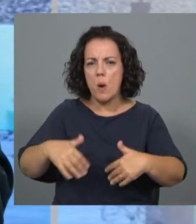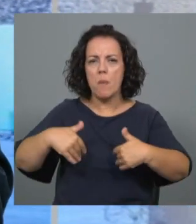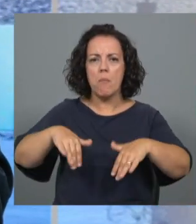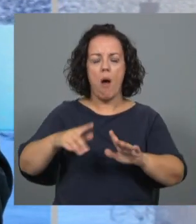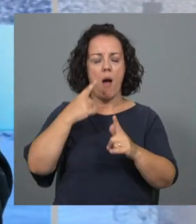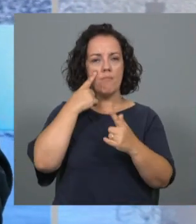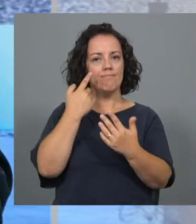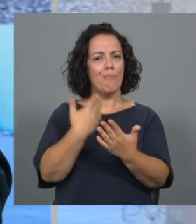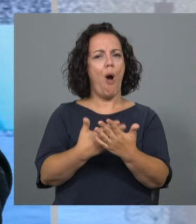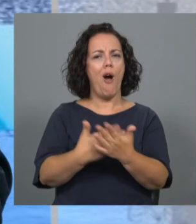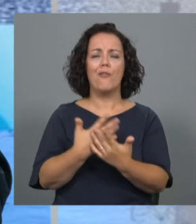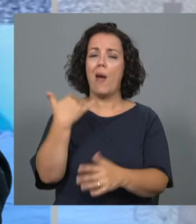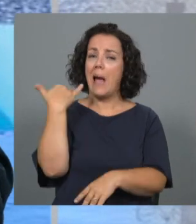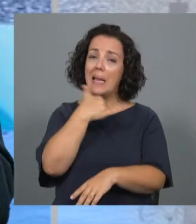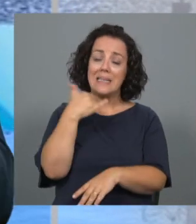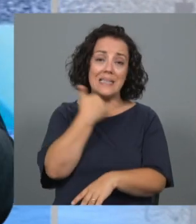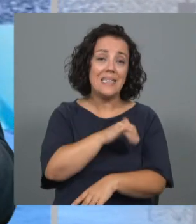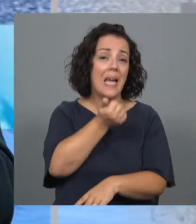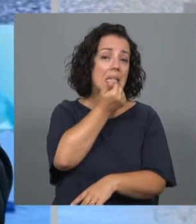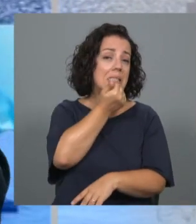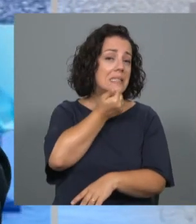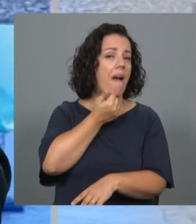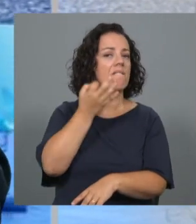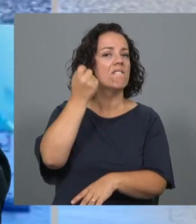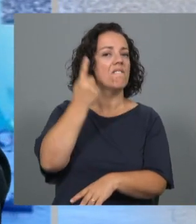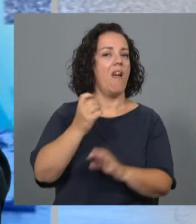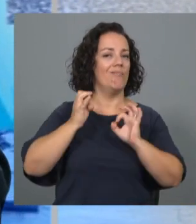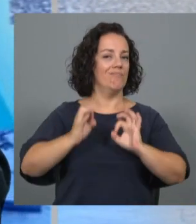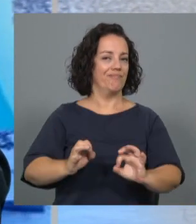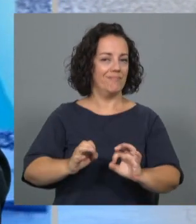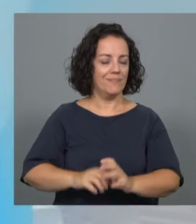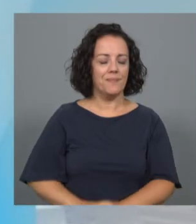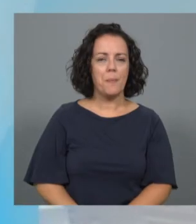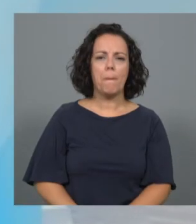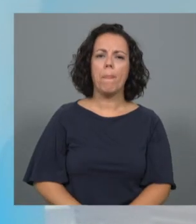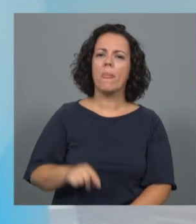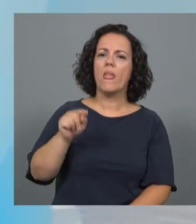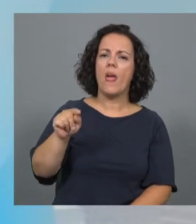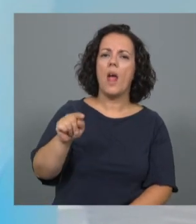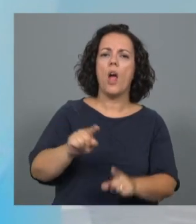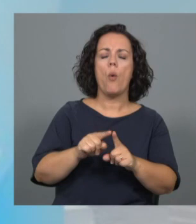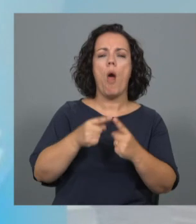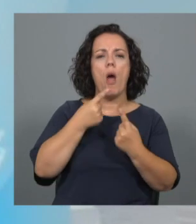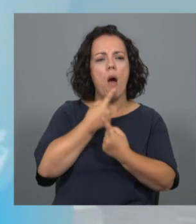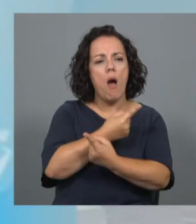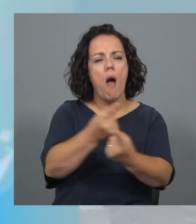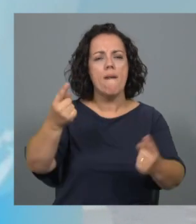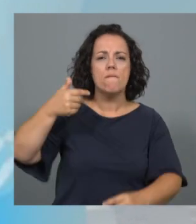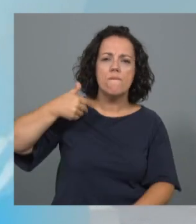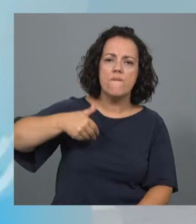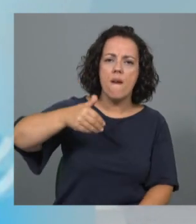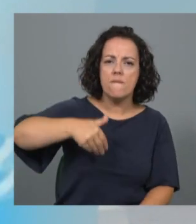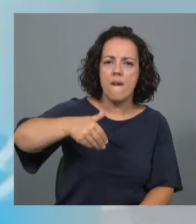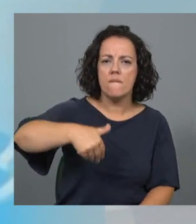de alegria, de contentamento, de fé. Este anunciar o Evangelho, hoje vivemos tempos em